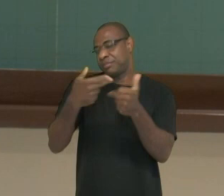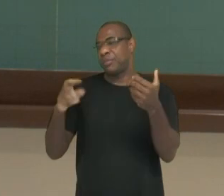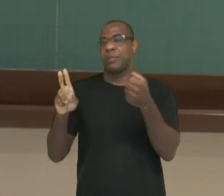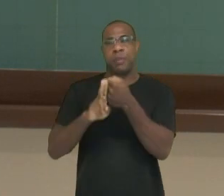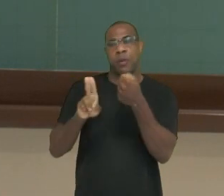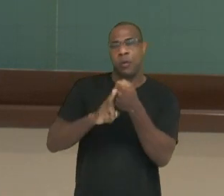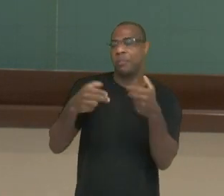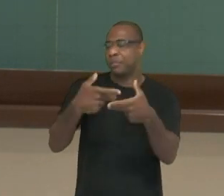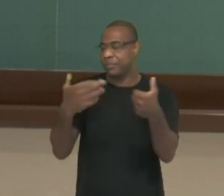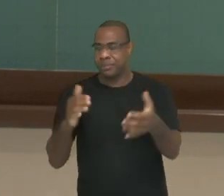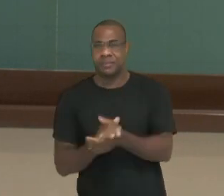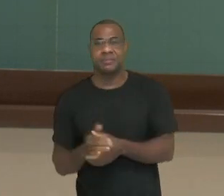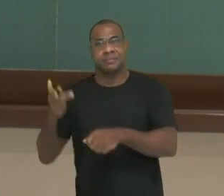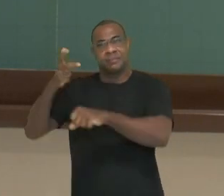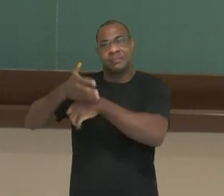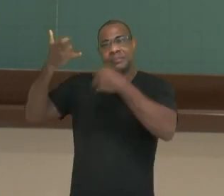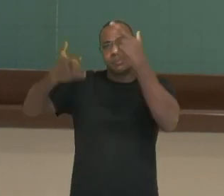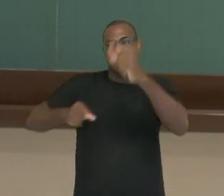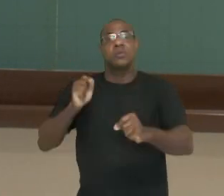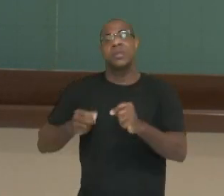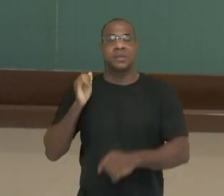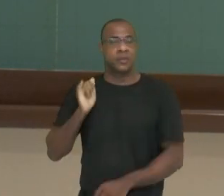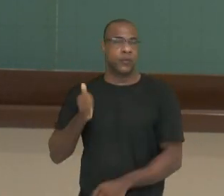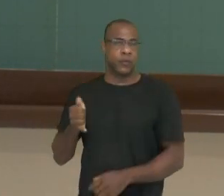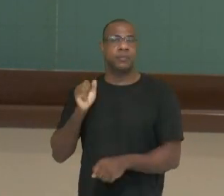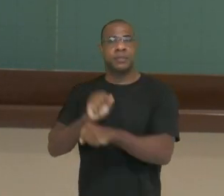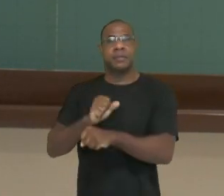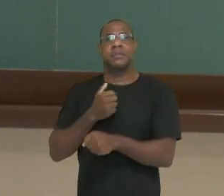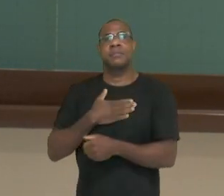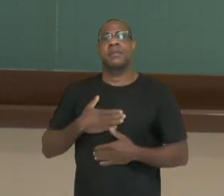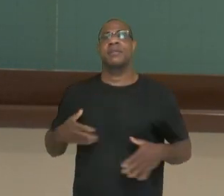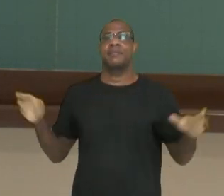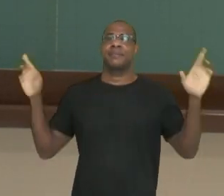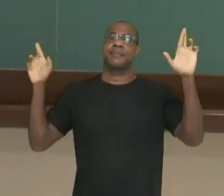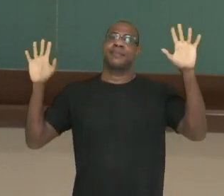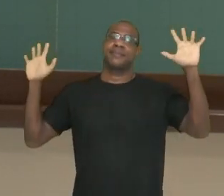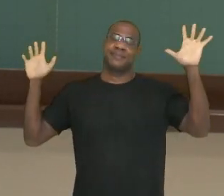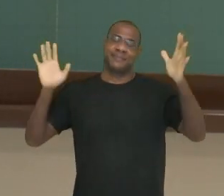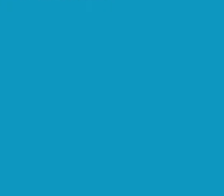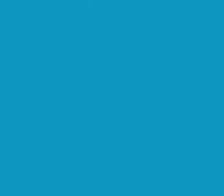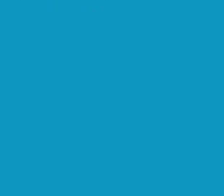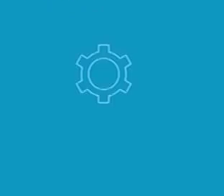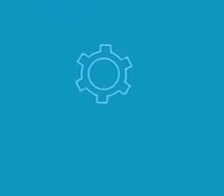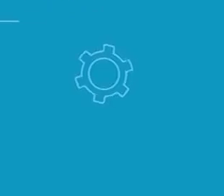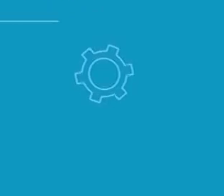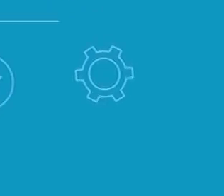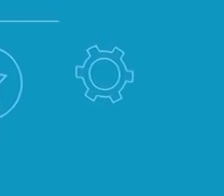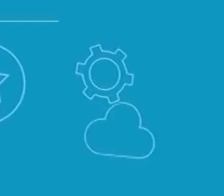Neste vídeo, falamos sobre conto. Espero que vocês tenham gostado e até breve.